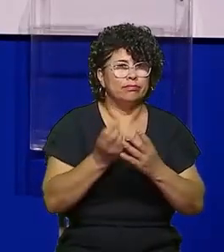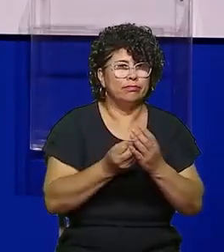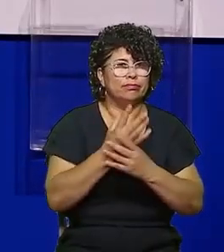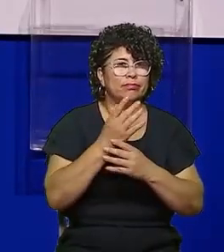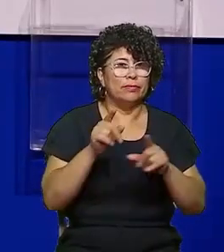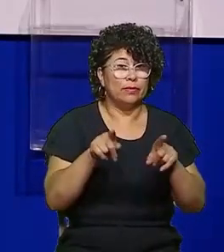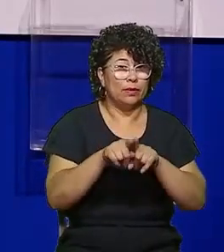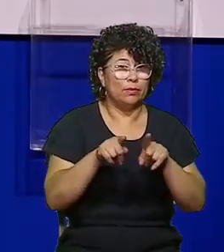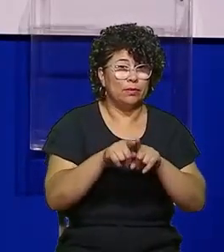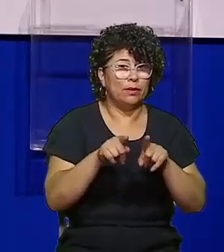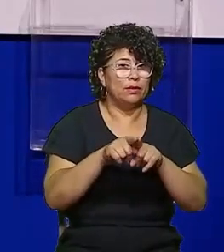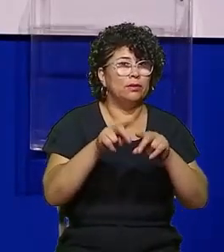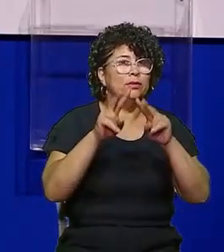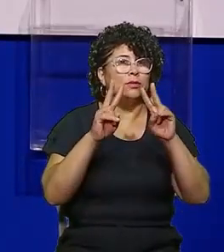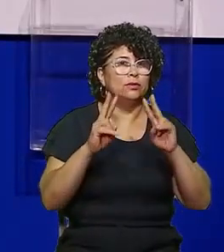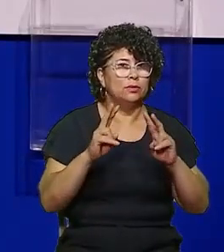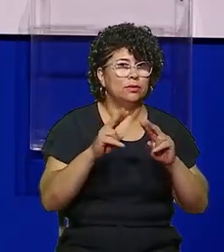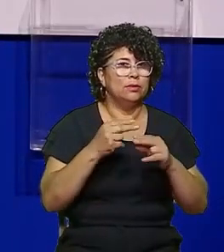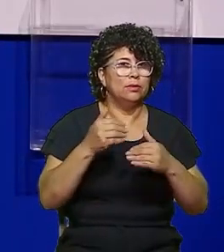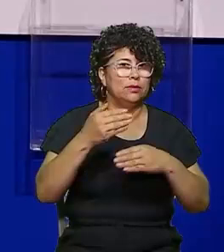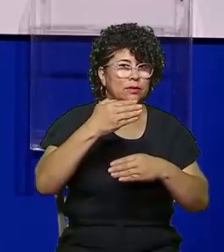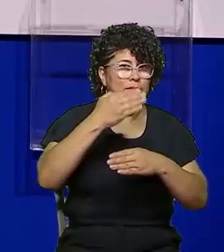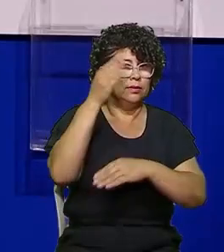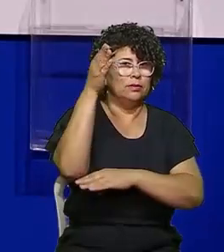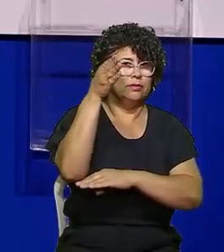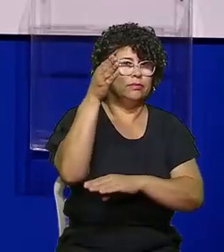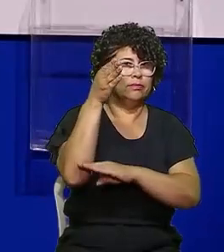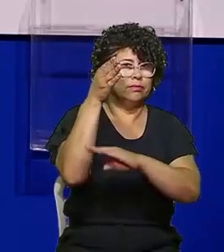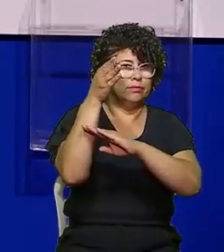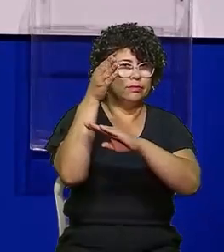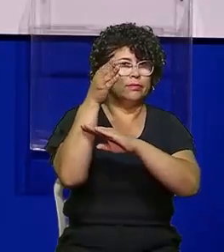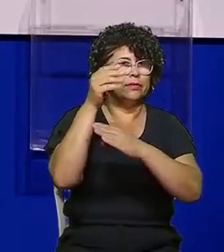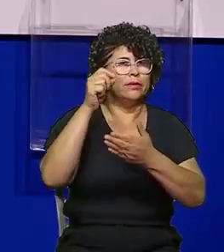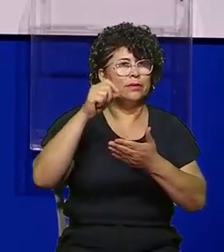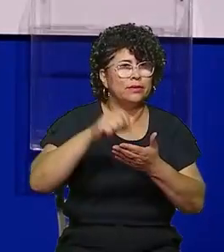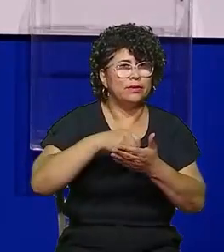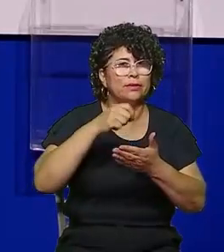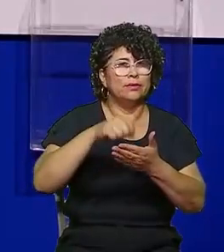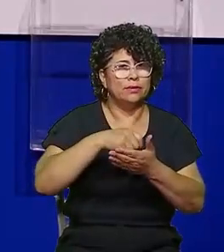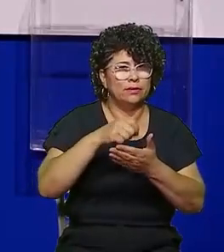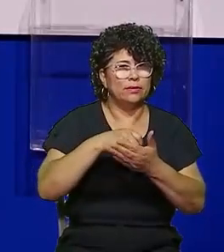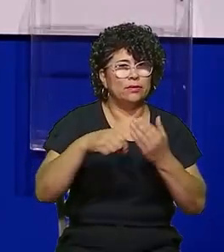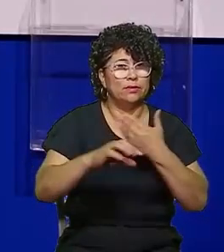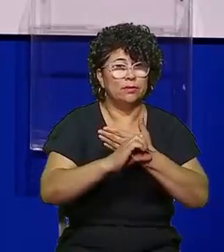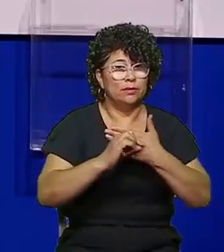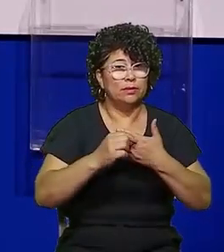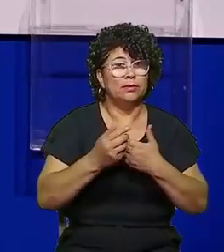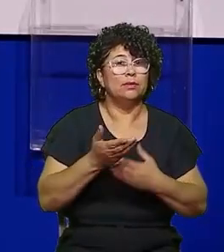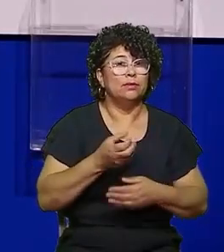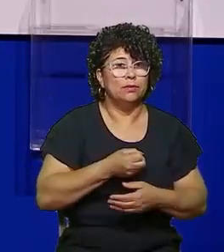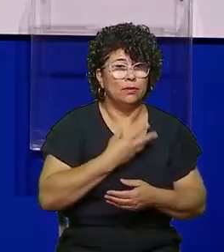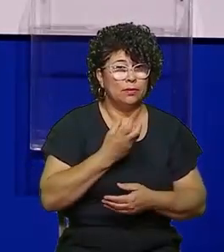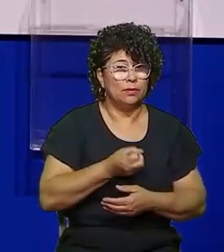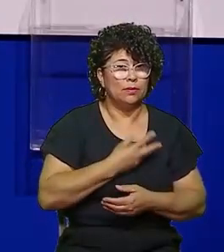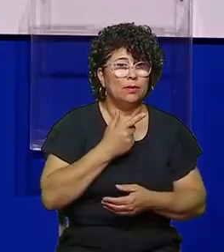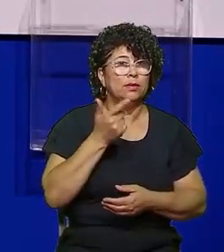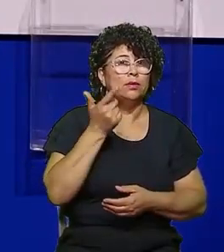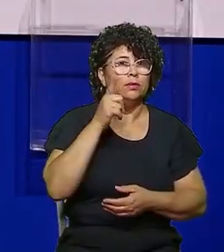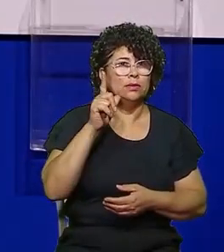carcereiros, edifícios, escritores, este poema, outras